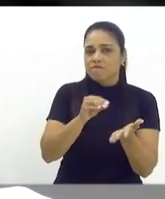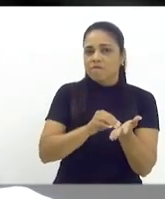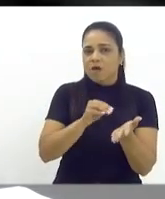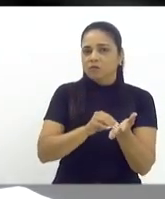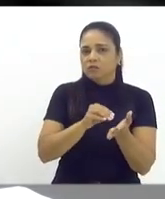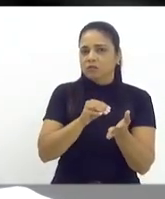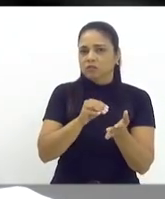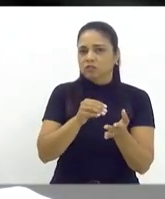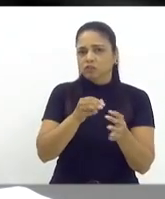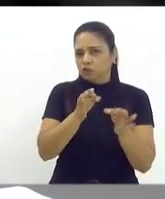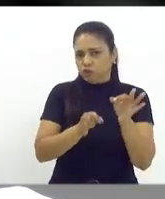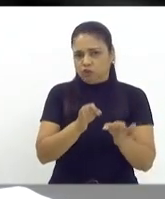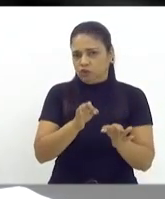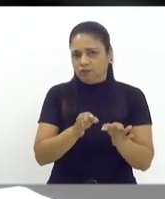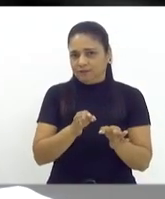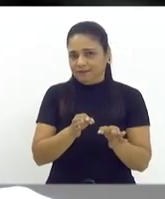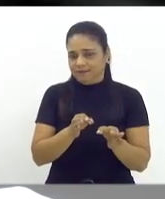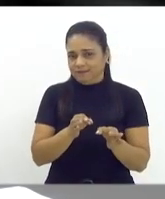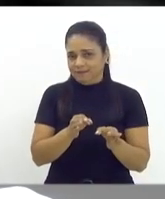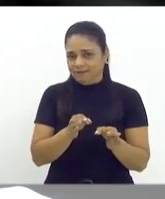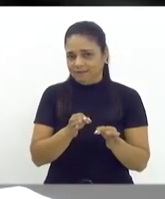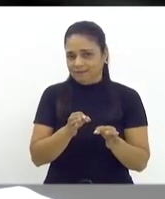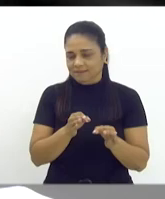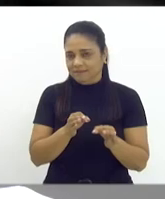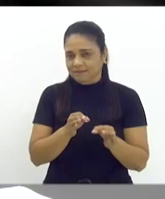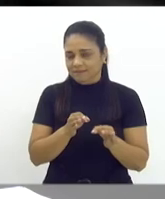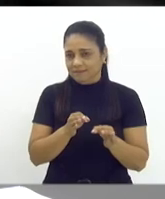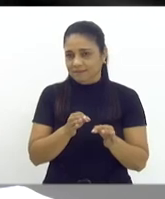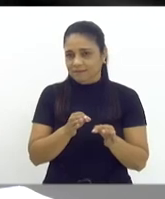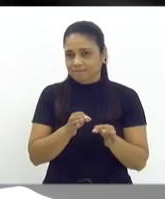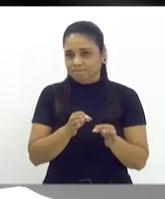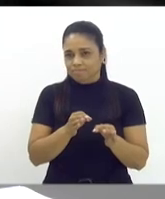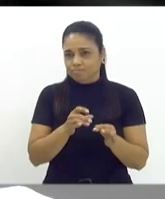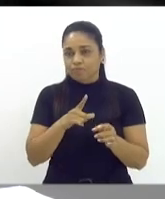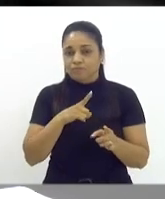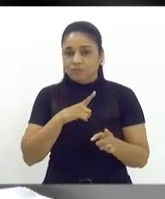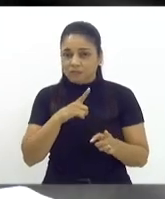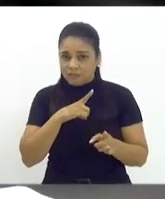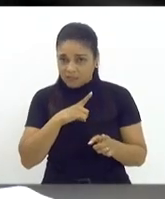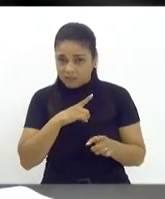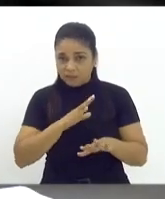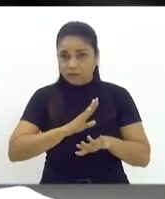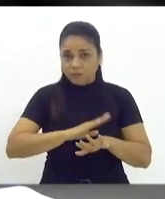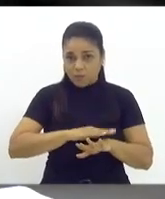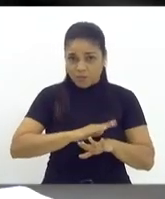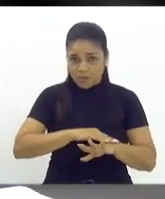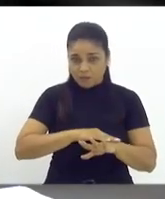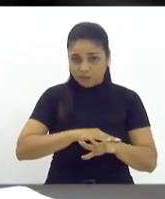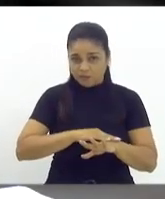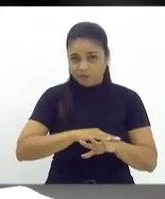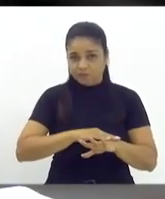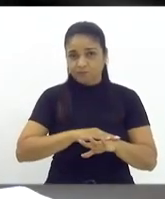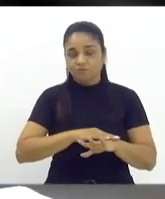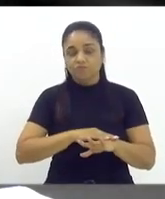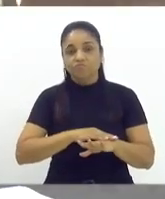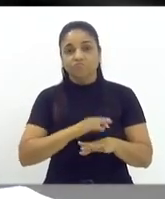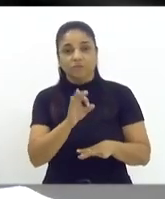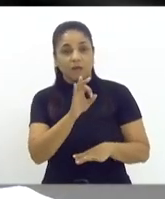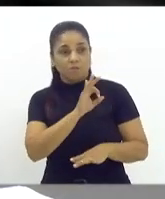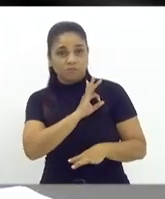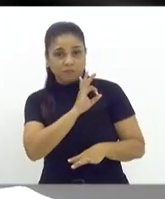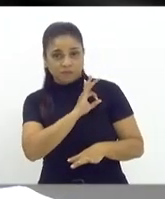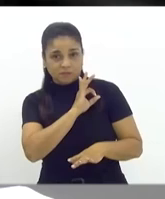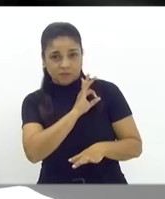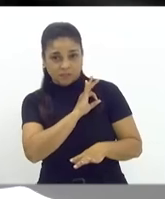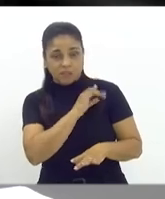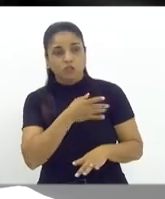é esse é o problema né então no momento que nós temos a discricionariedade da autoridade policial e a